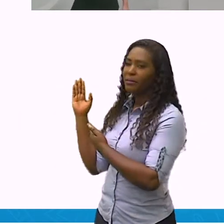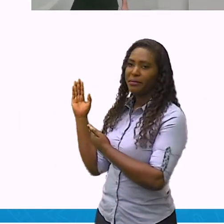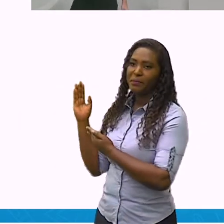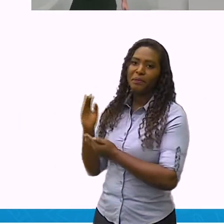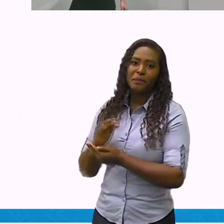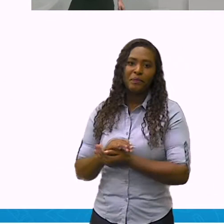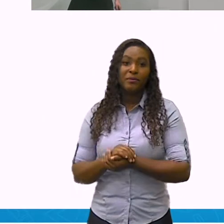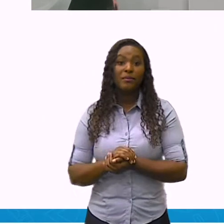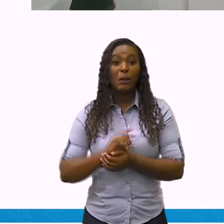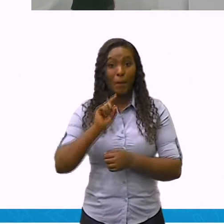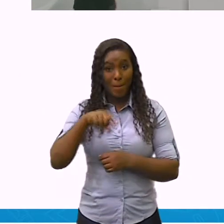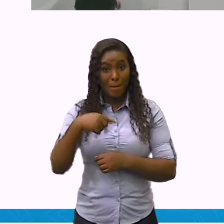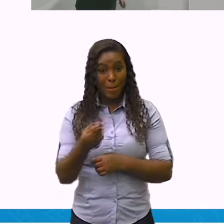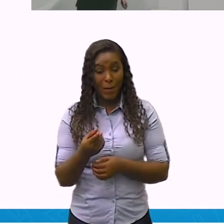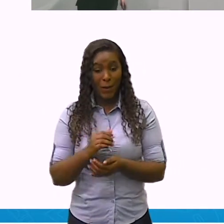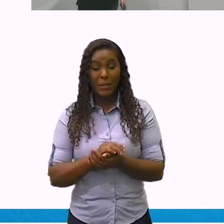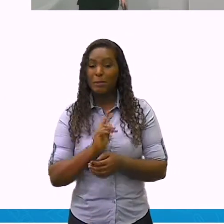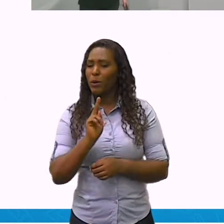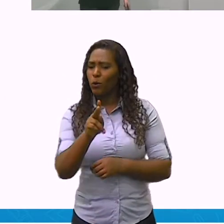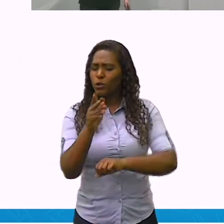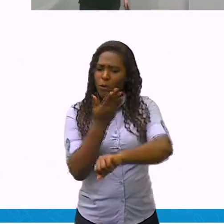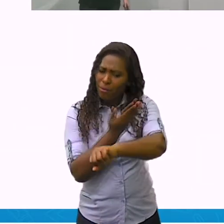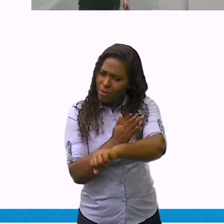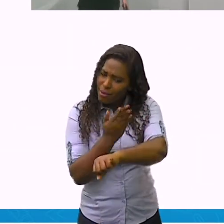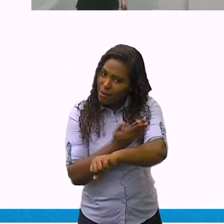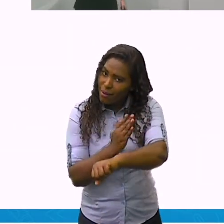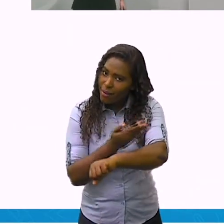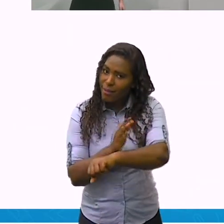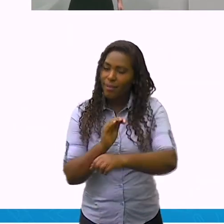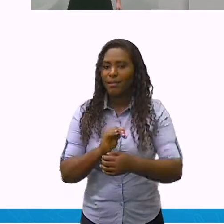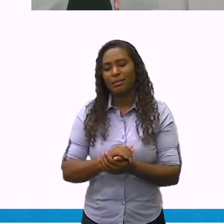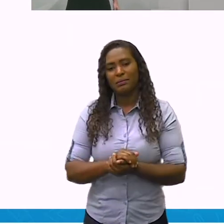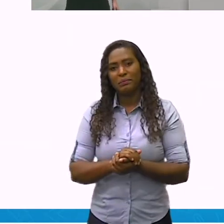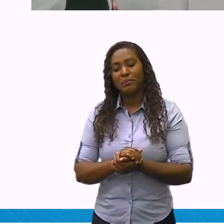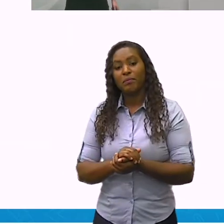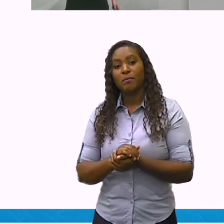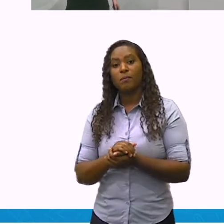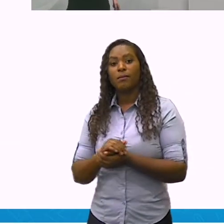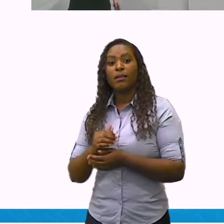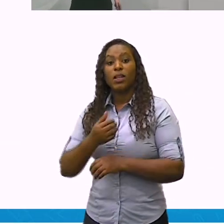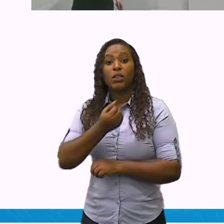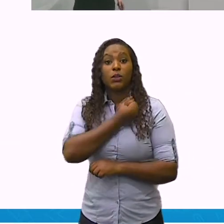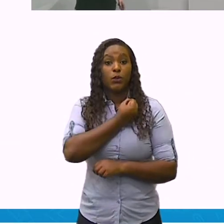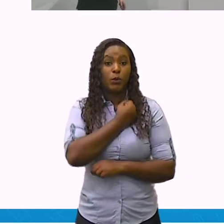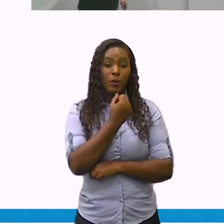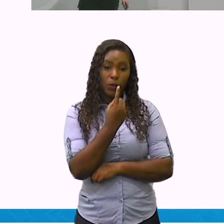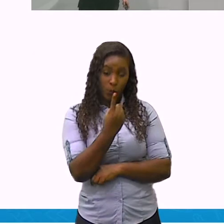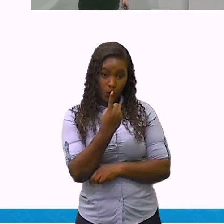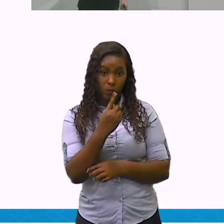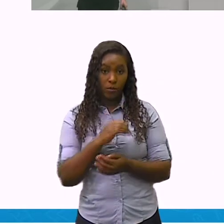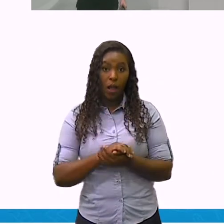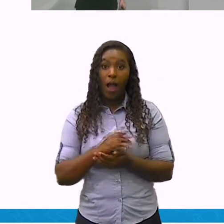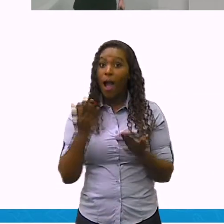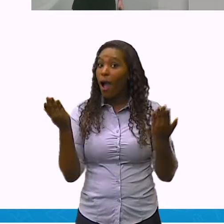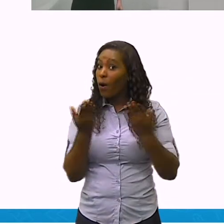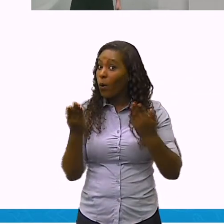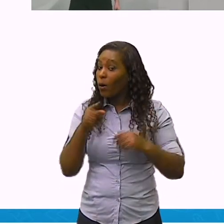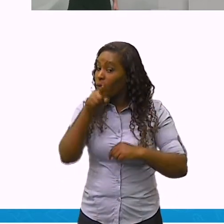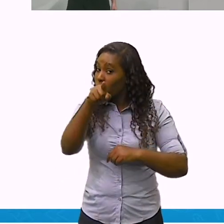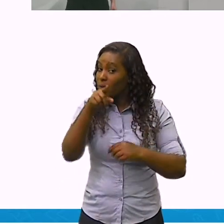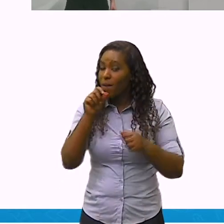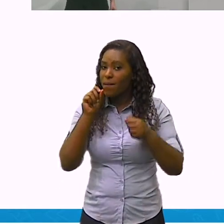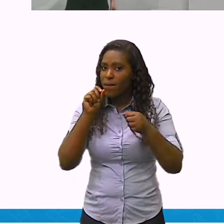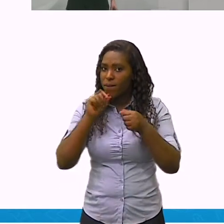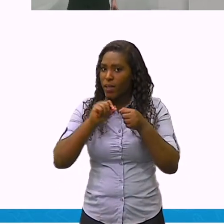vamos lá. Continuar exercitando. Então, número 1. Essas aqui agora você vai registrar no